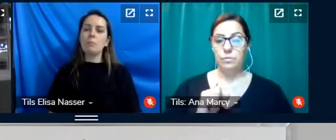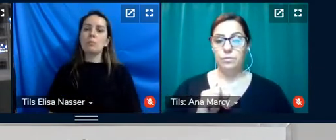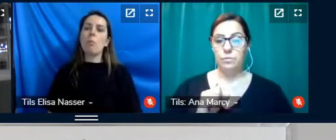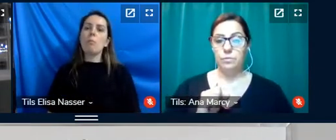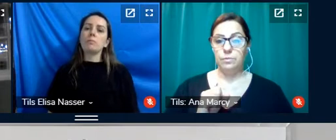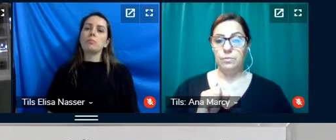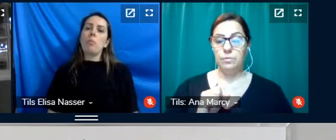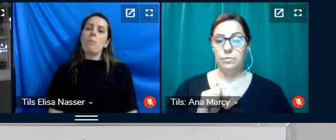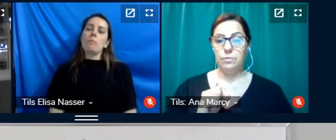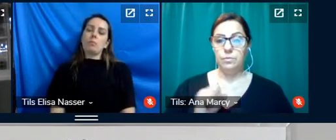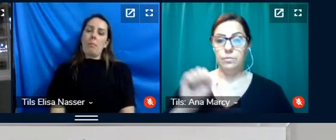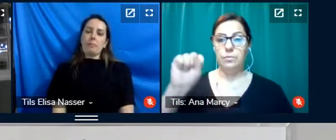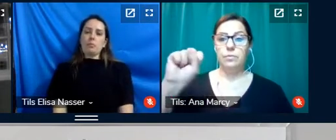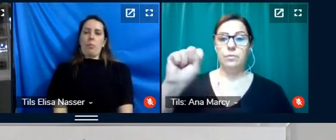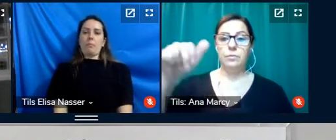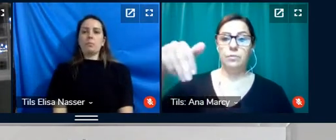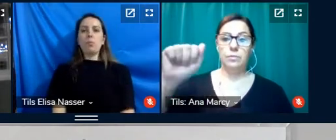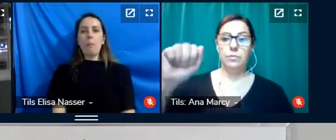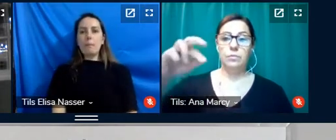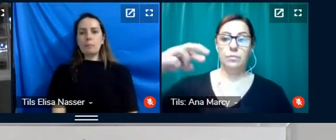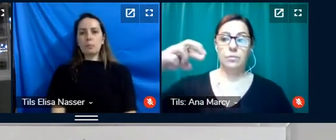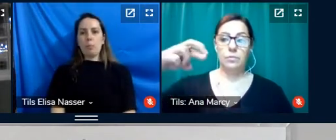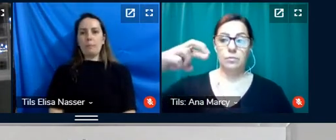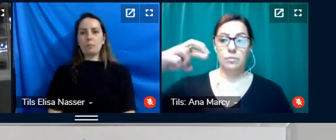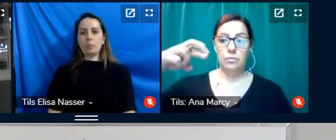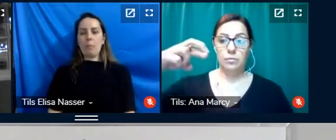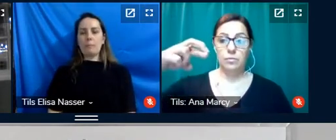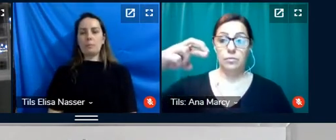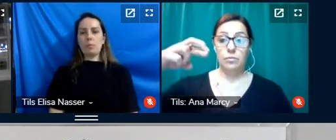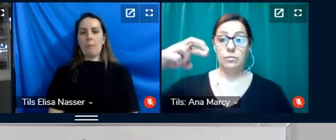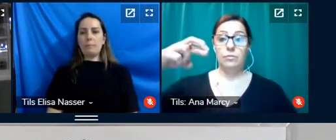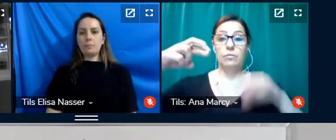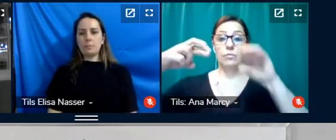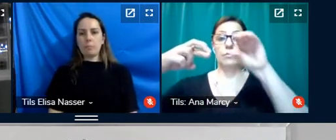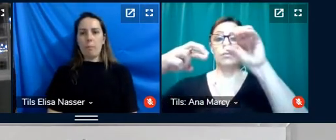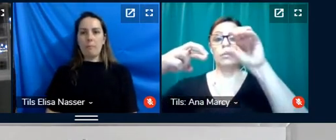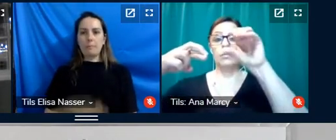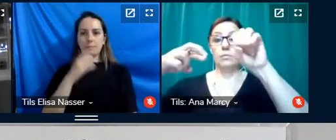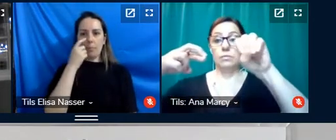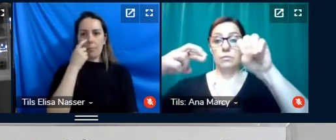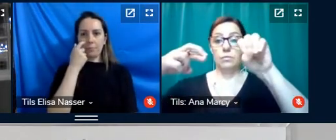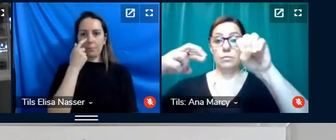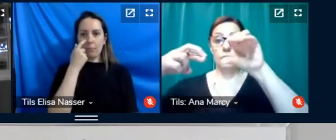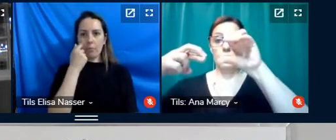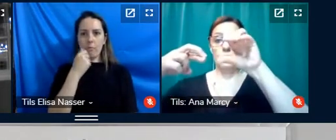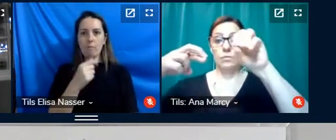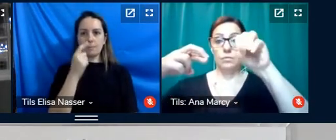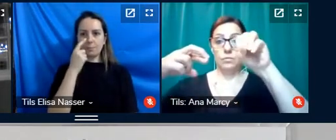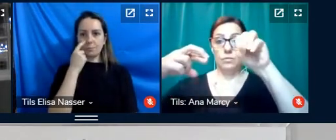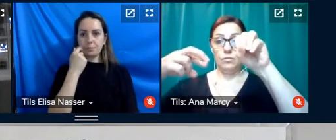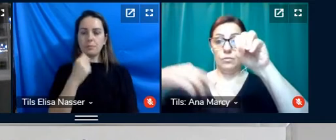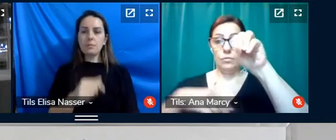de alfa é o quê? Cateto oposto. Cateto oposto é o Fy.